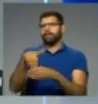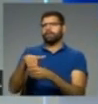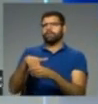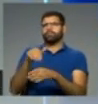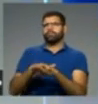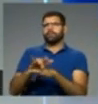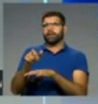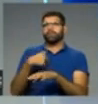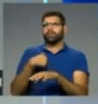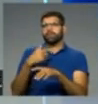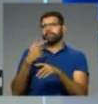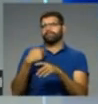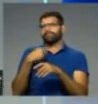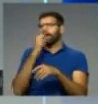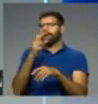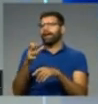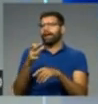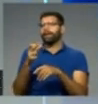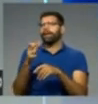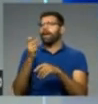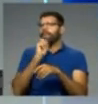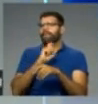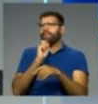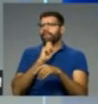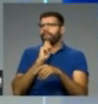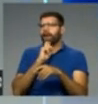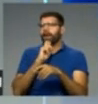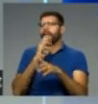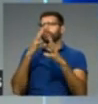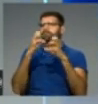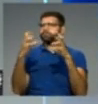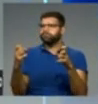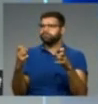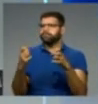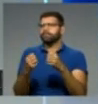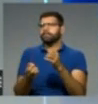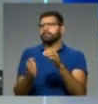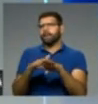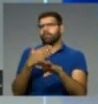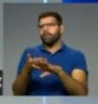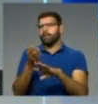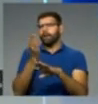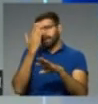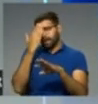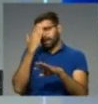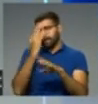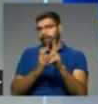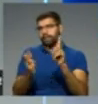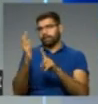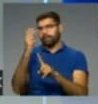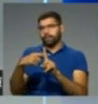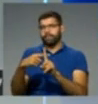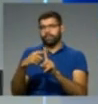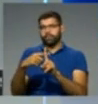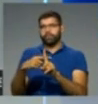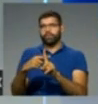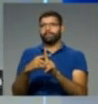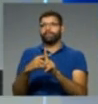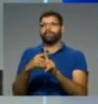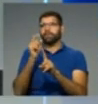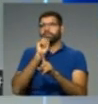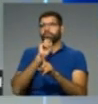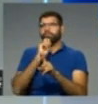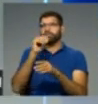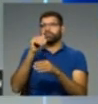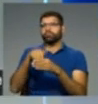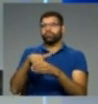ao vale nos níveis altos da atmosfera, poderá haver um aumento temporário de nebulosidade. Prevê-se uma pequena subida dos valores da temperatura máxima, que atingem